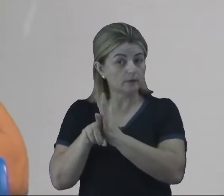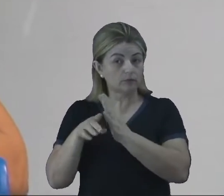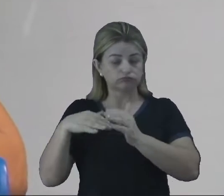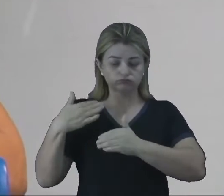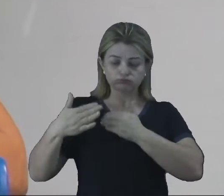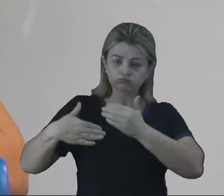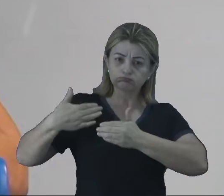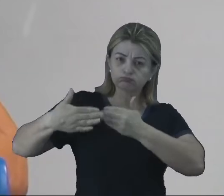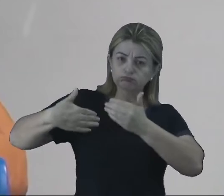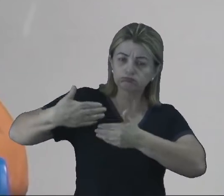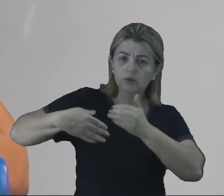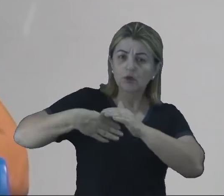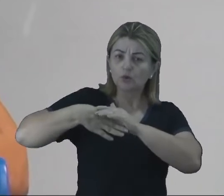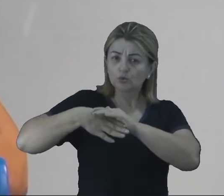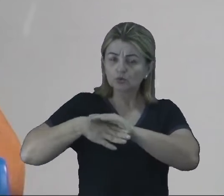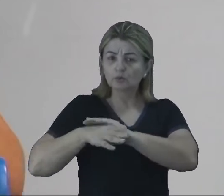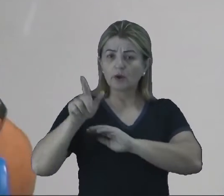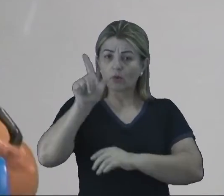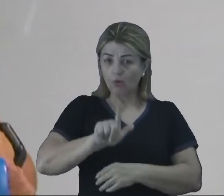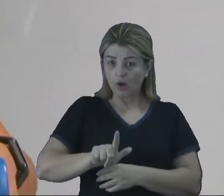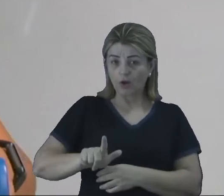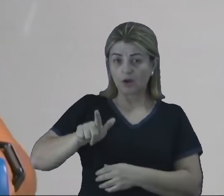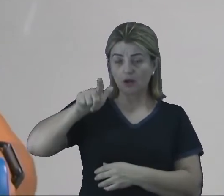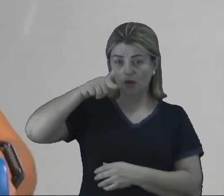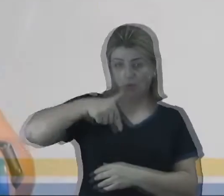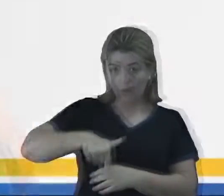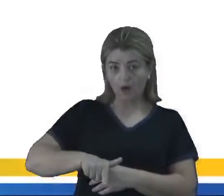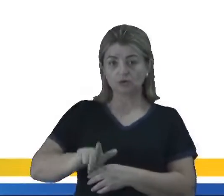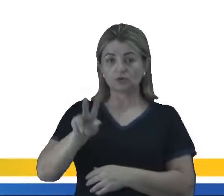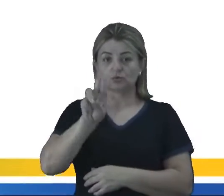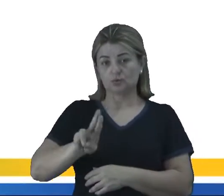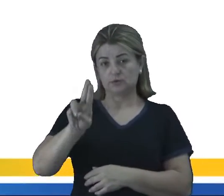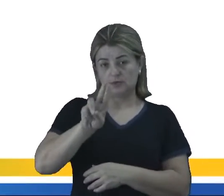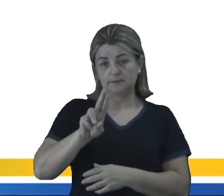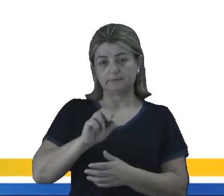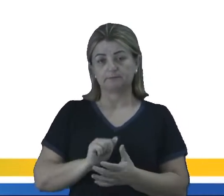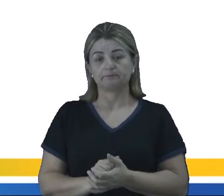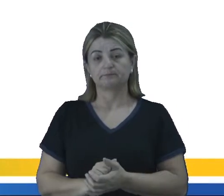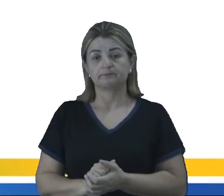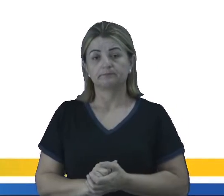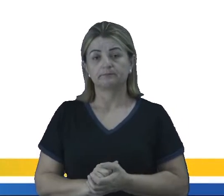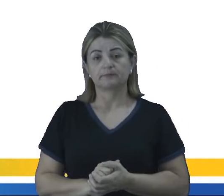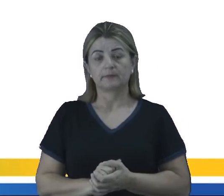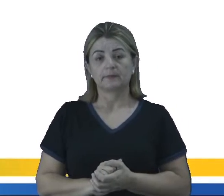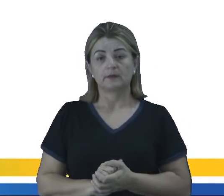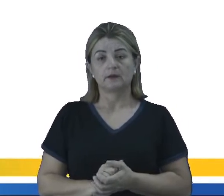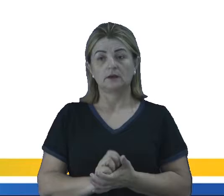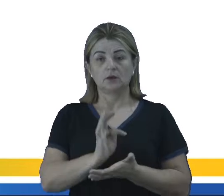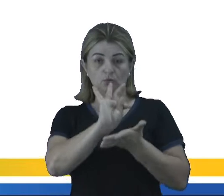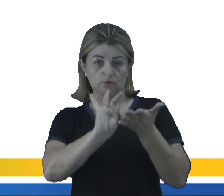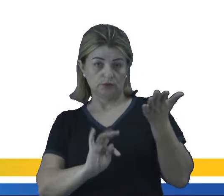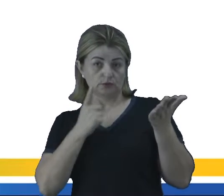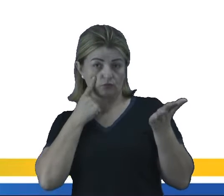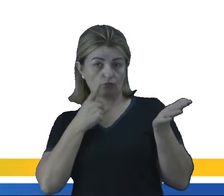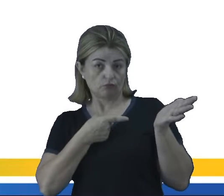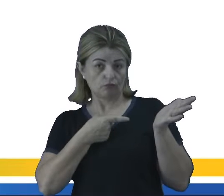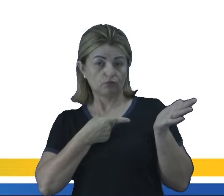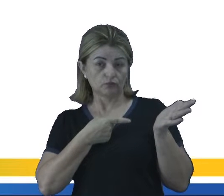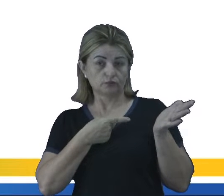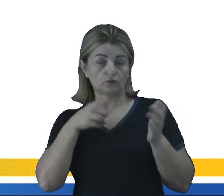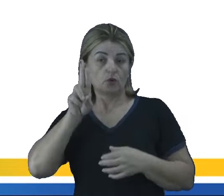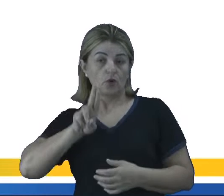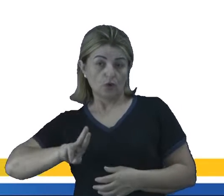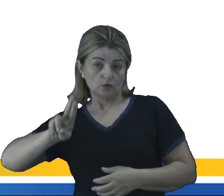língua portuguesa, literatura, também com artes, algumas questões de educação física e